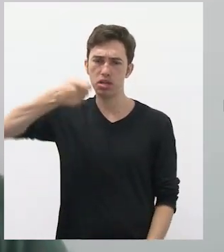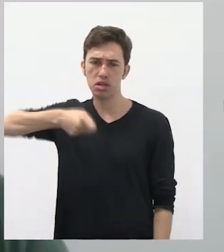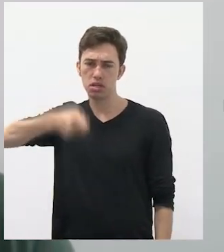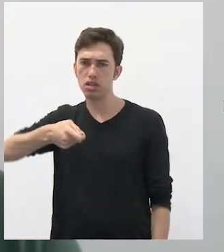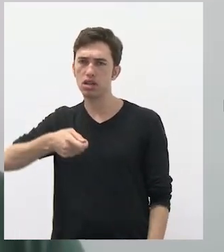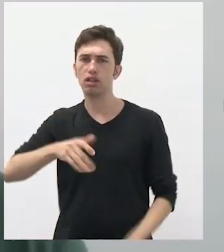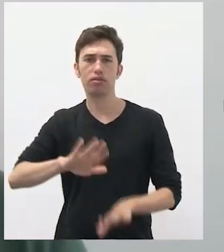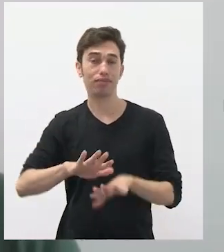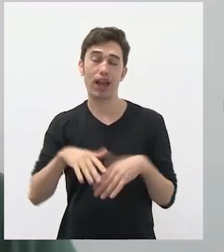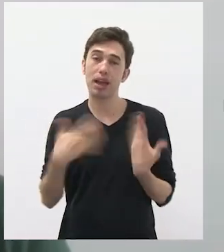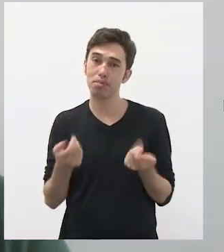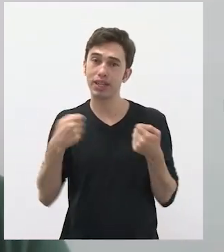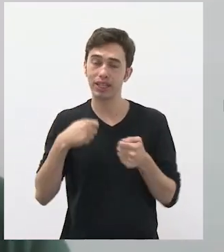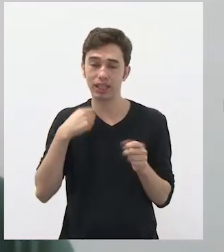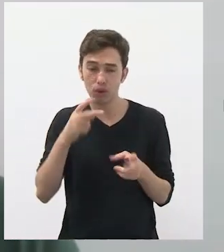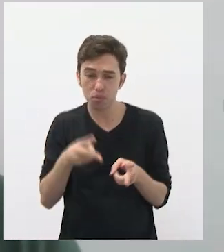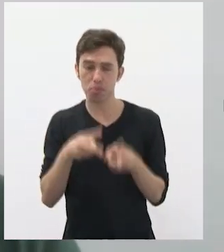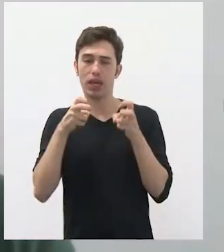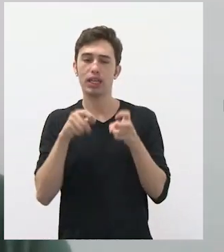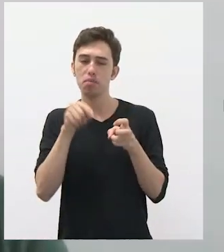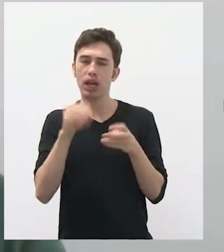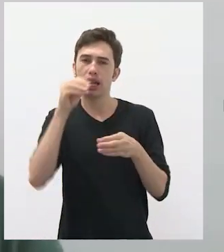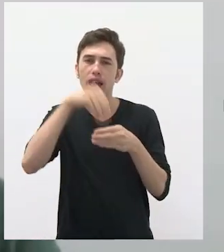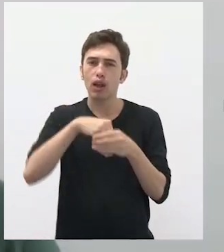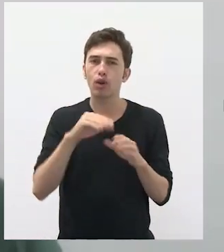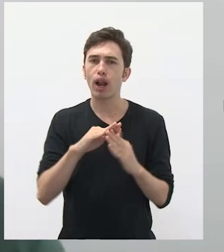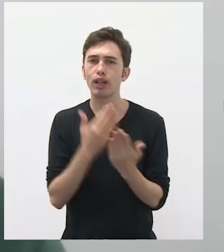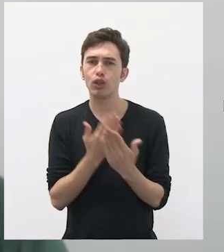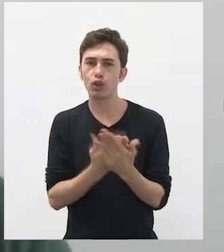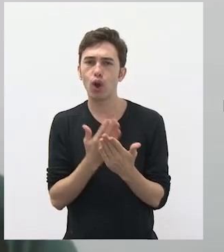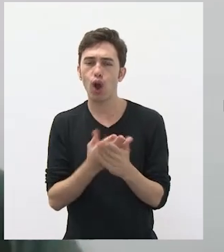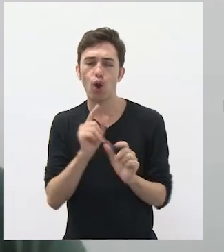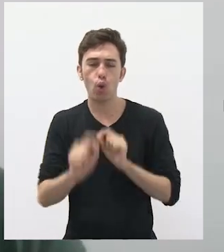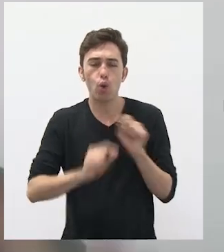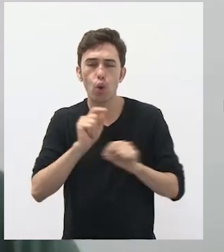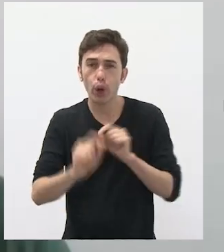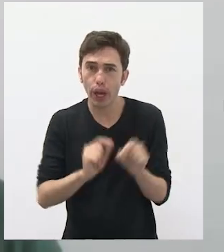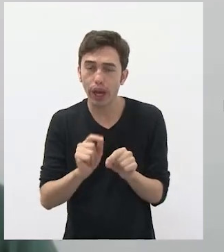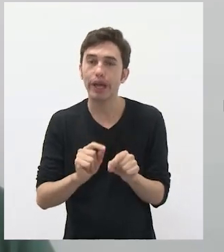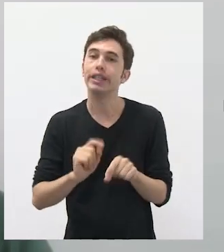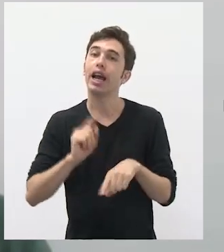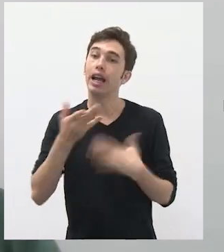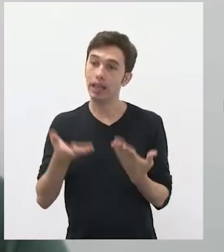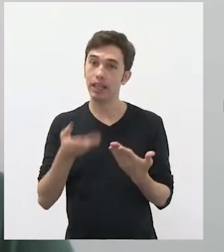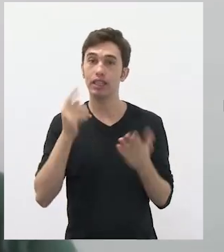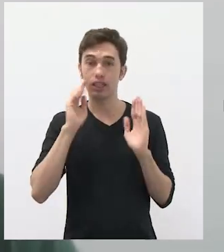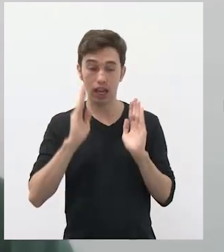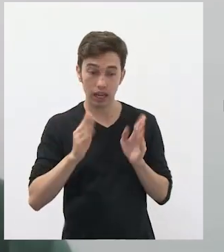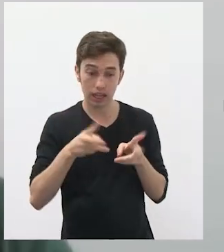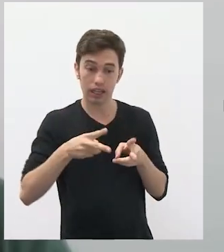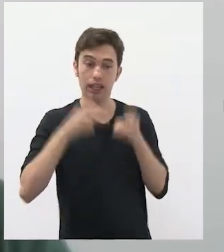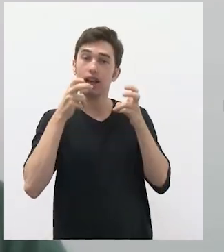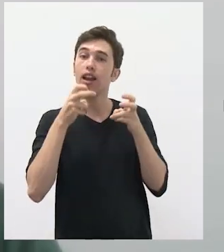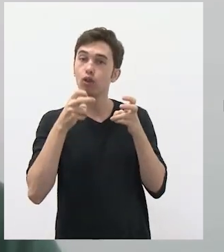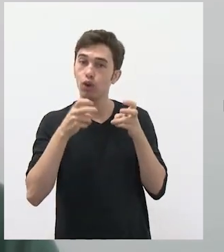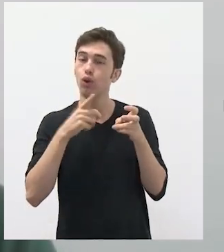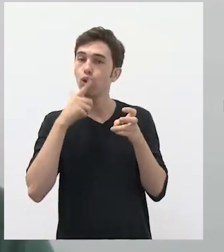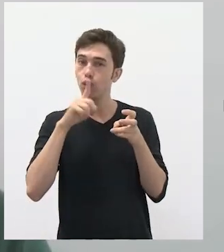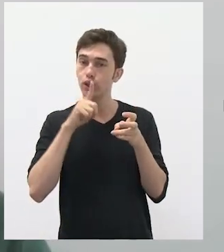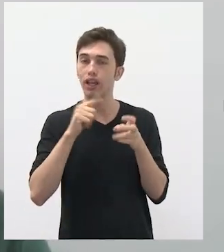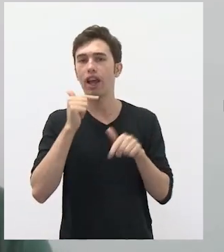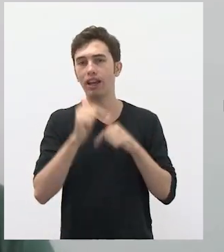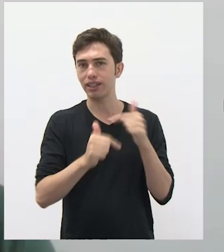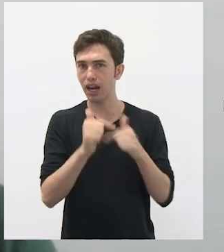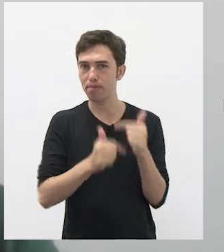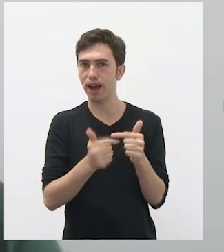trazer um pouco da identidade daquela comunidade escolar, daquela escola, e aí dá a vocês uma dica de por onde se dedicar, por onde trabalhar,